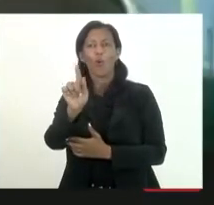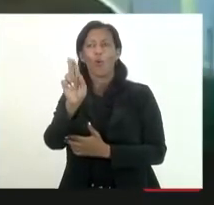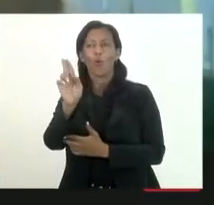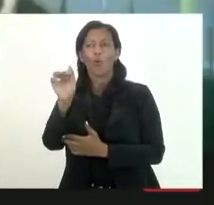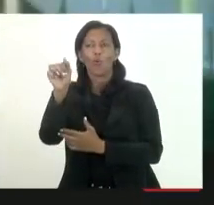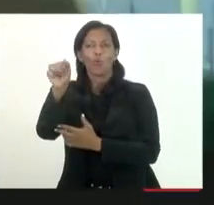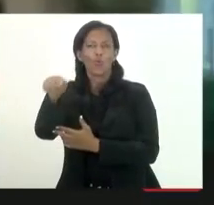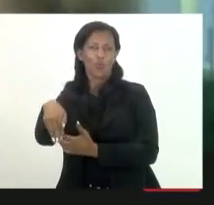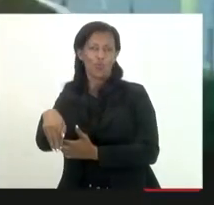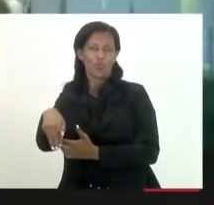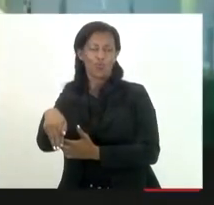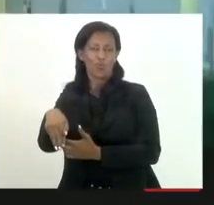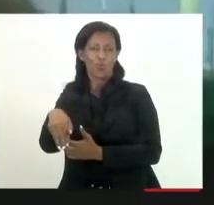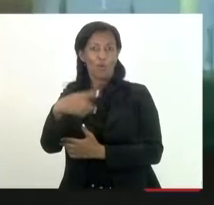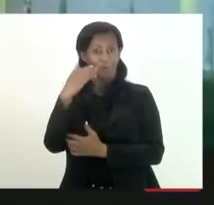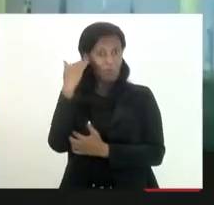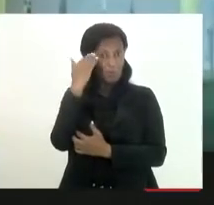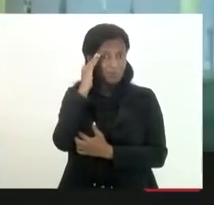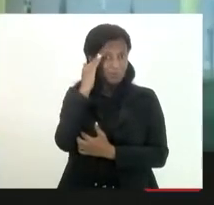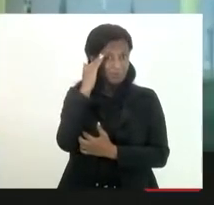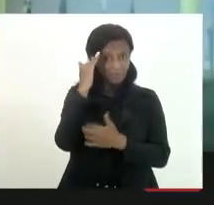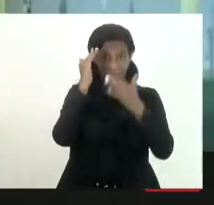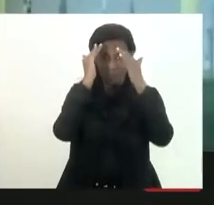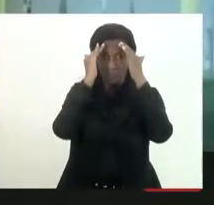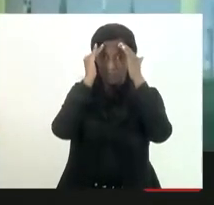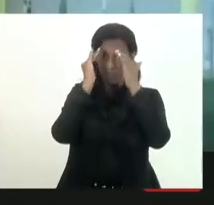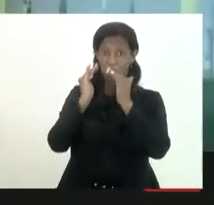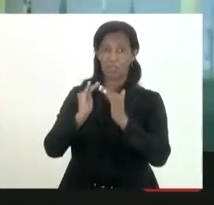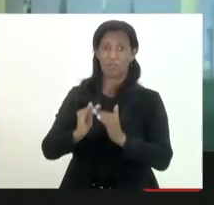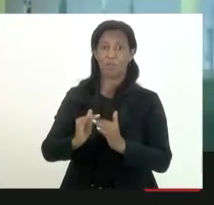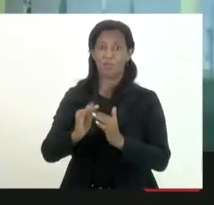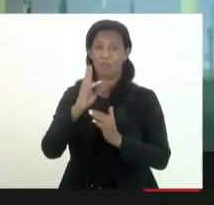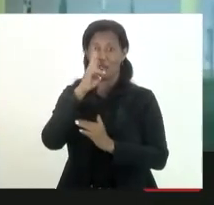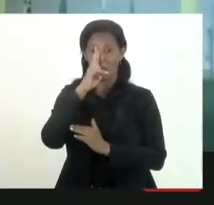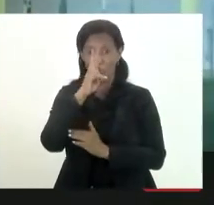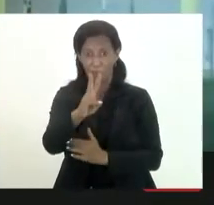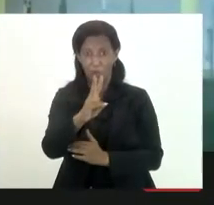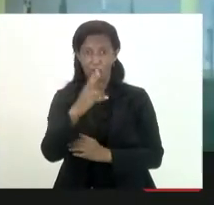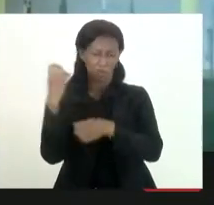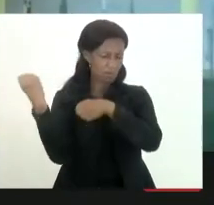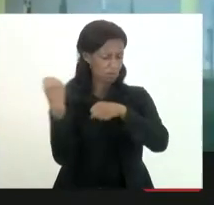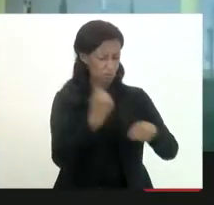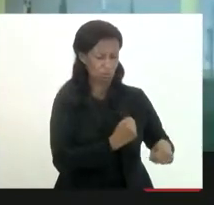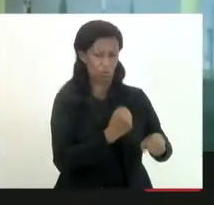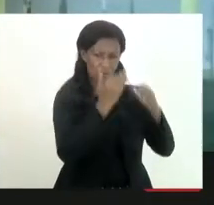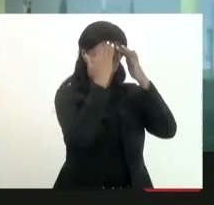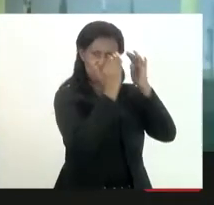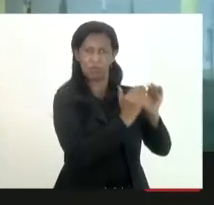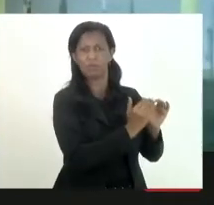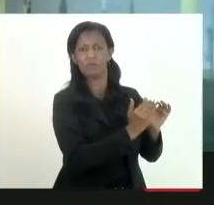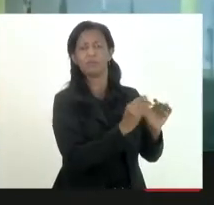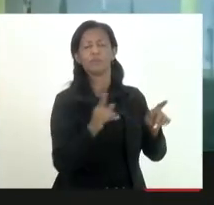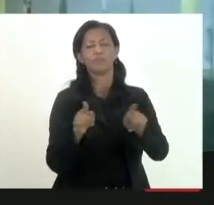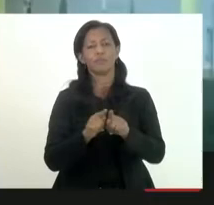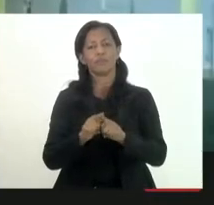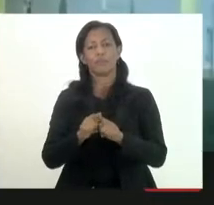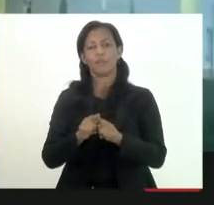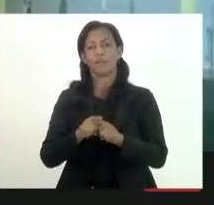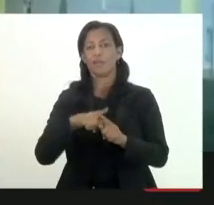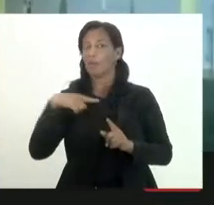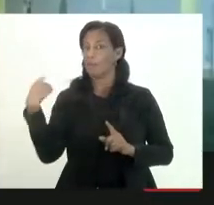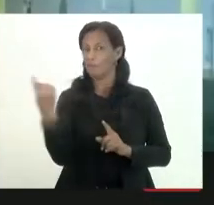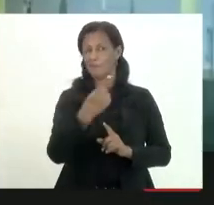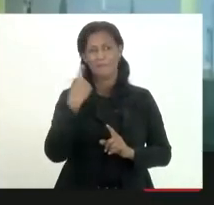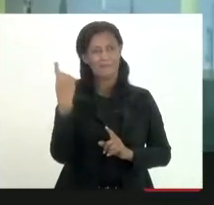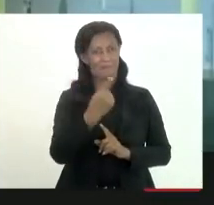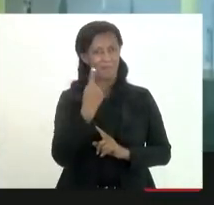Mas entendemos e respeitamos a força de São Jorge também. Mas nós cultuamos